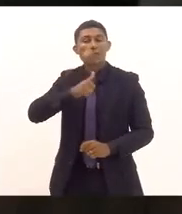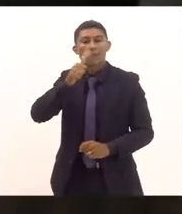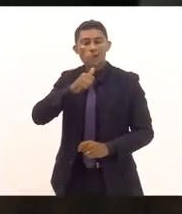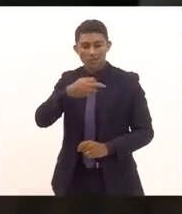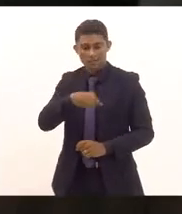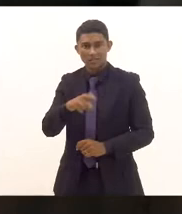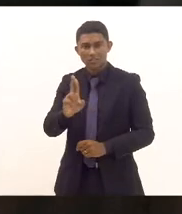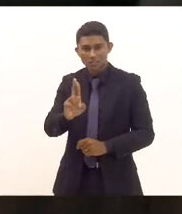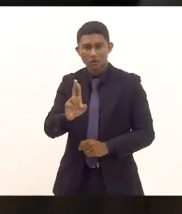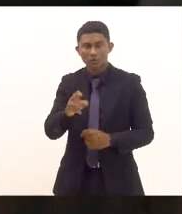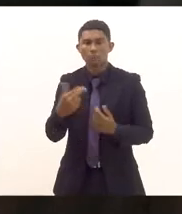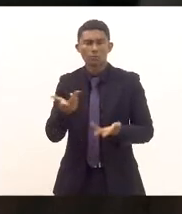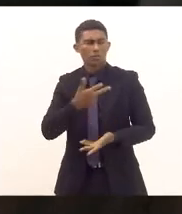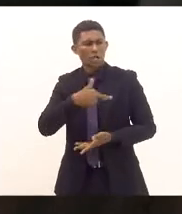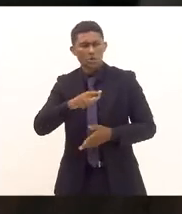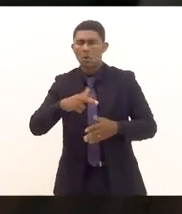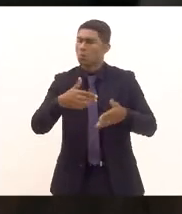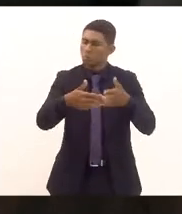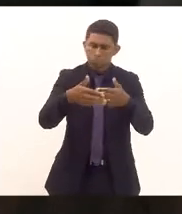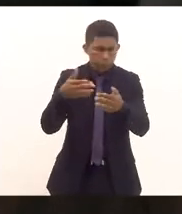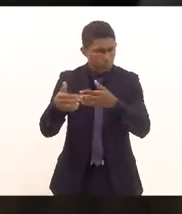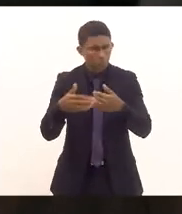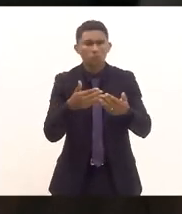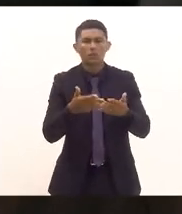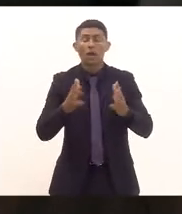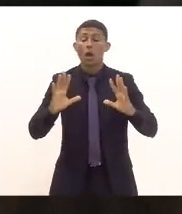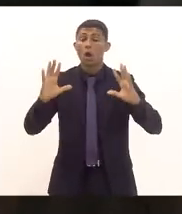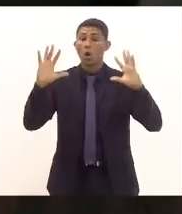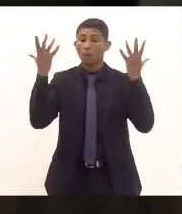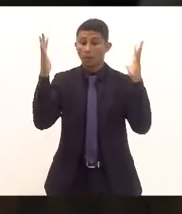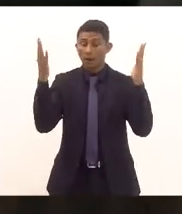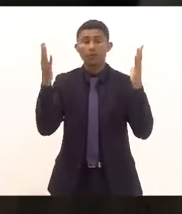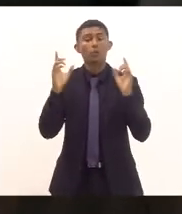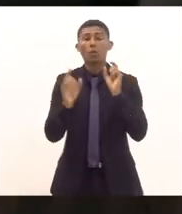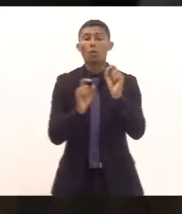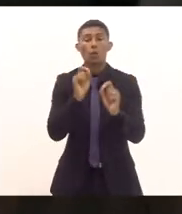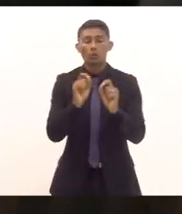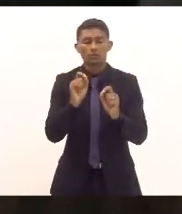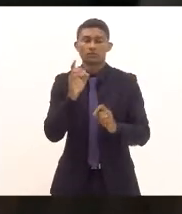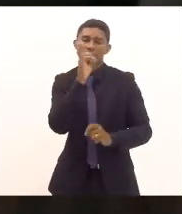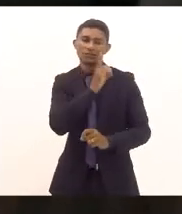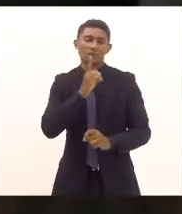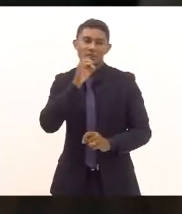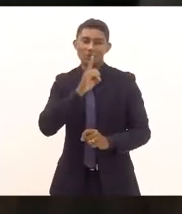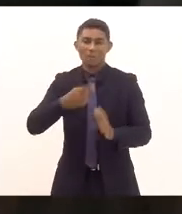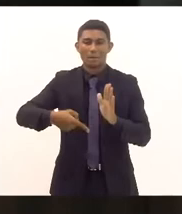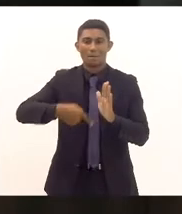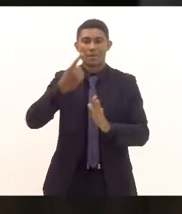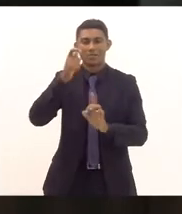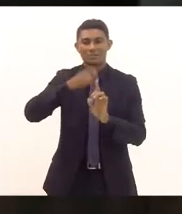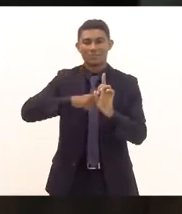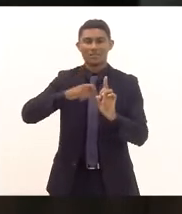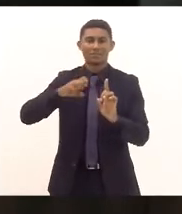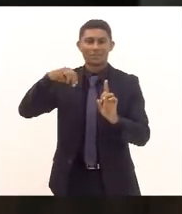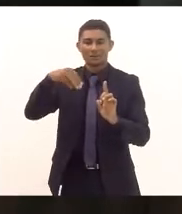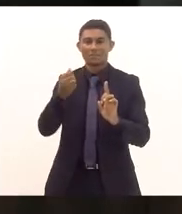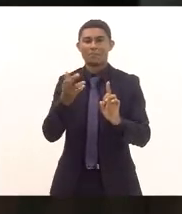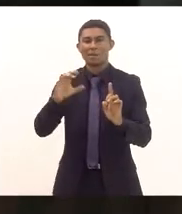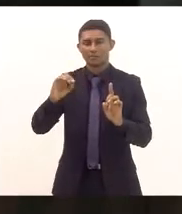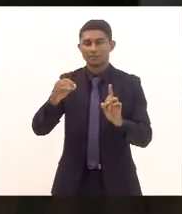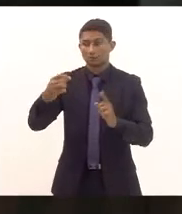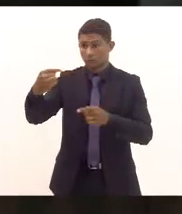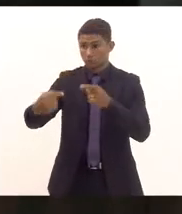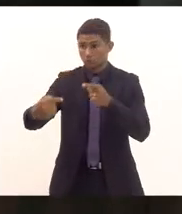que Exerça a ser comemorada no primeiro domingo do mês de março em discussão na vendo que Queira discutir